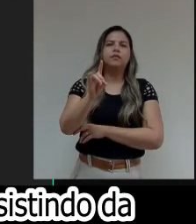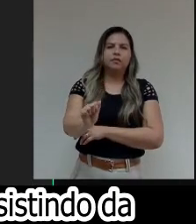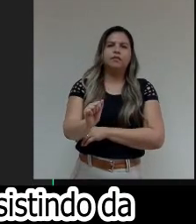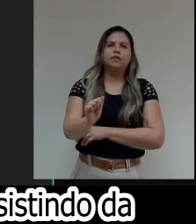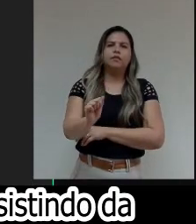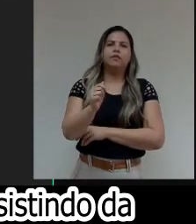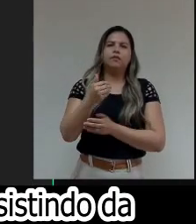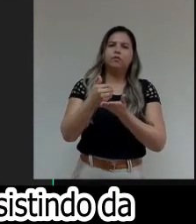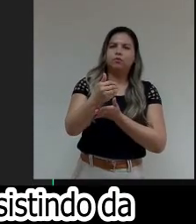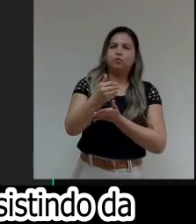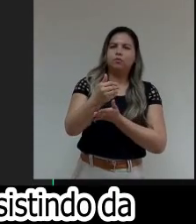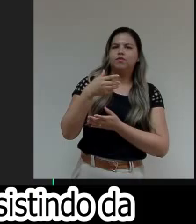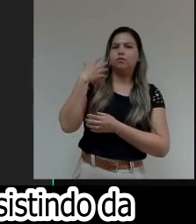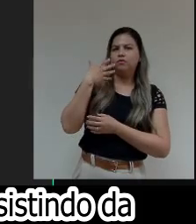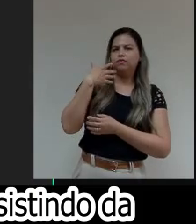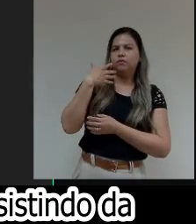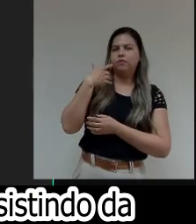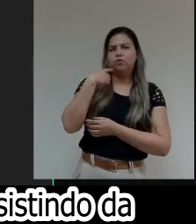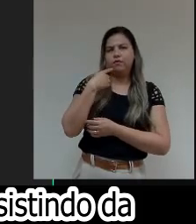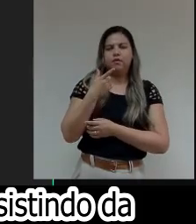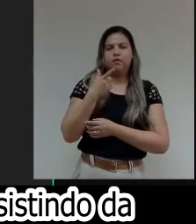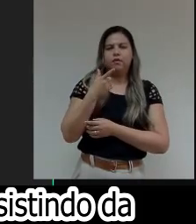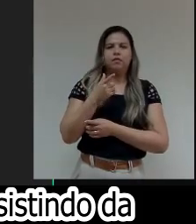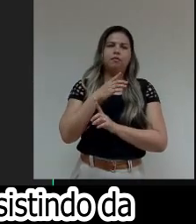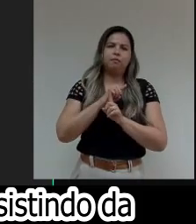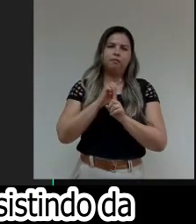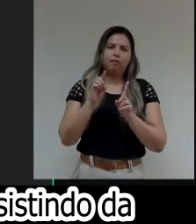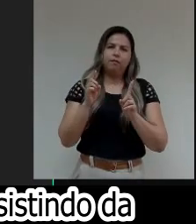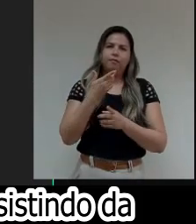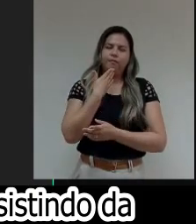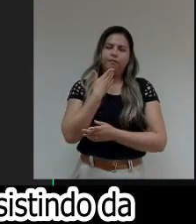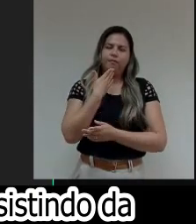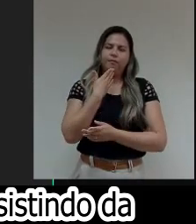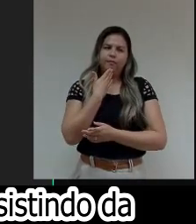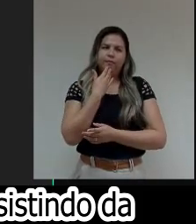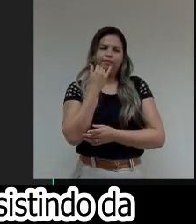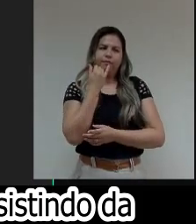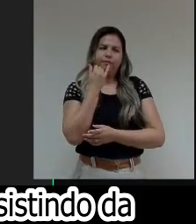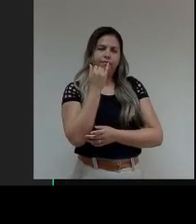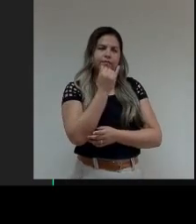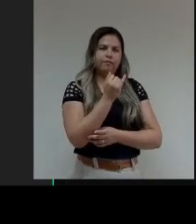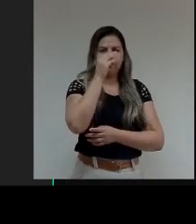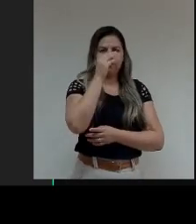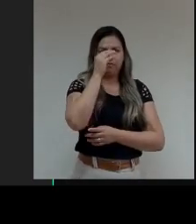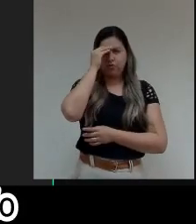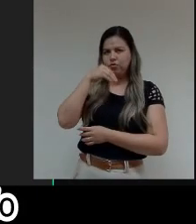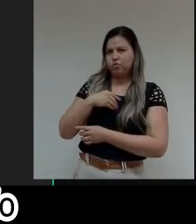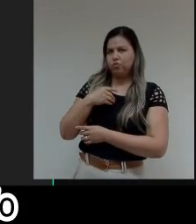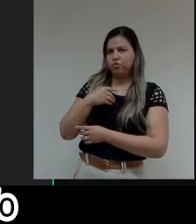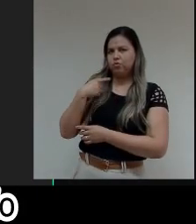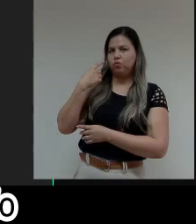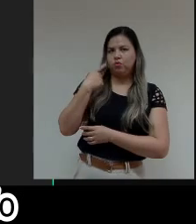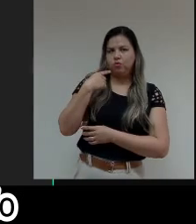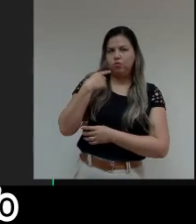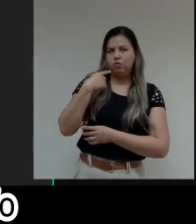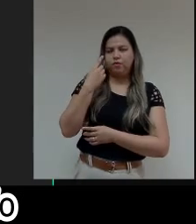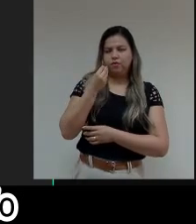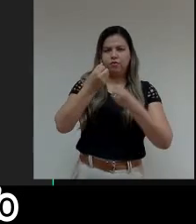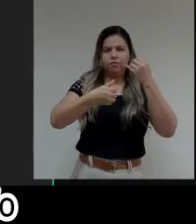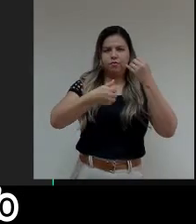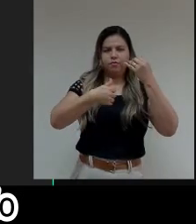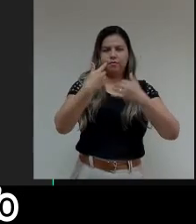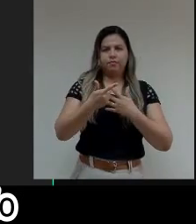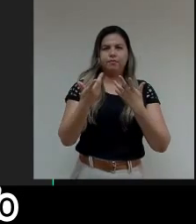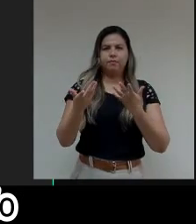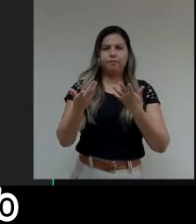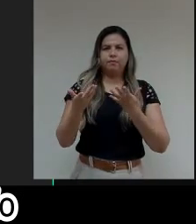ia fazer sustentação oral, mas ela mandou comunicação desistindo da sustentação oral. E o requerido nesse